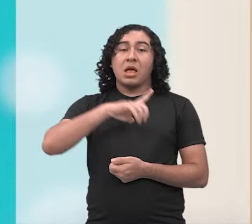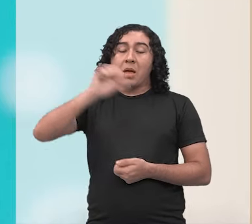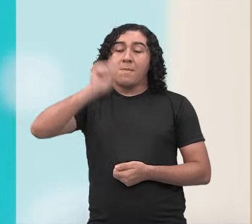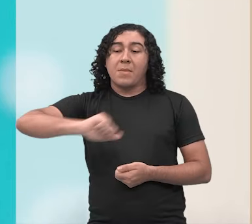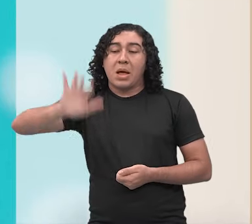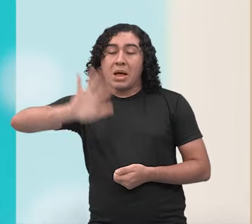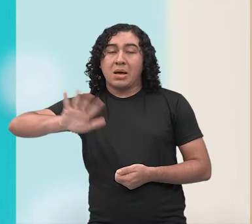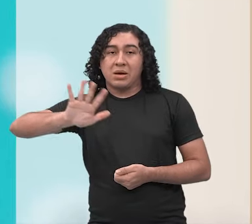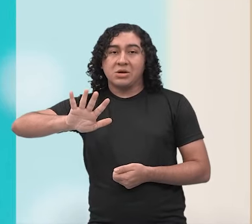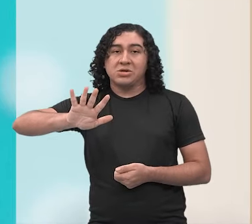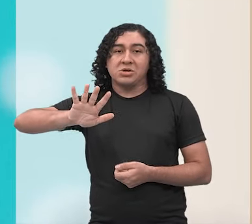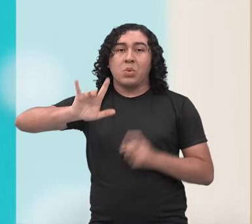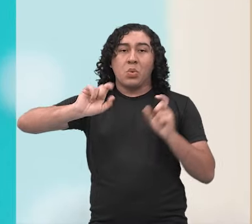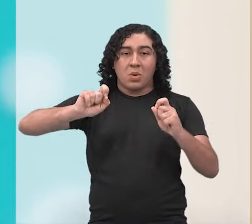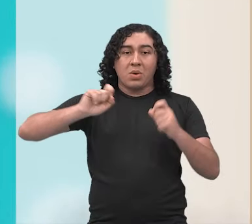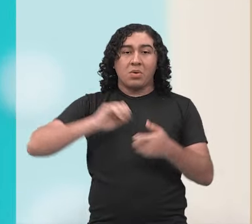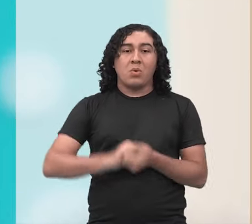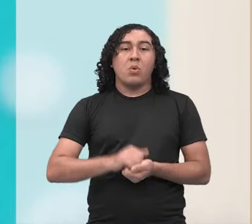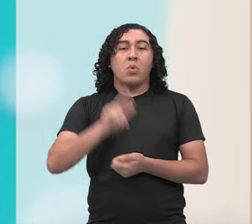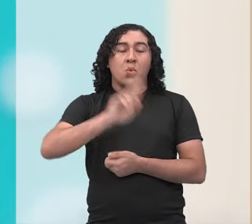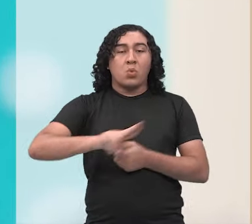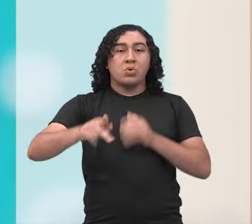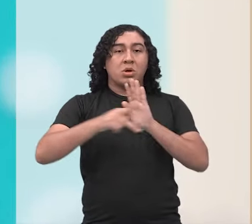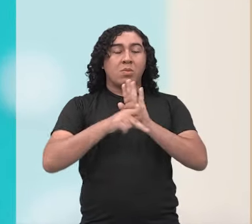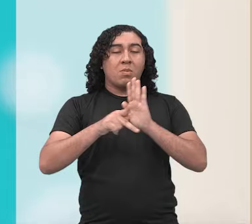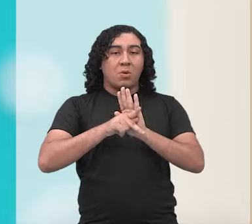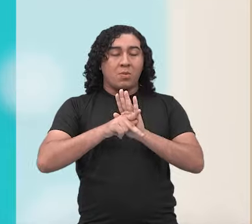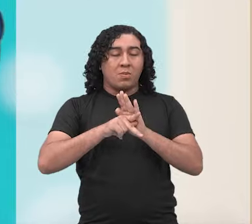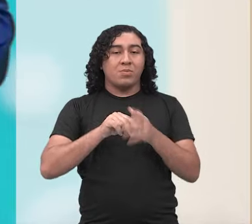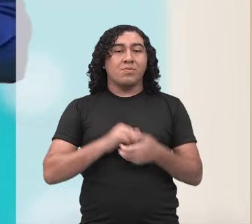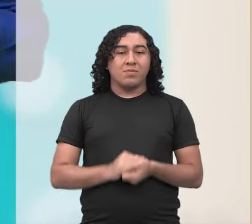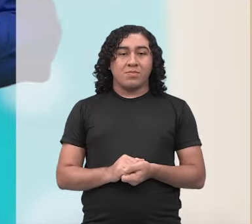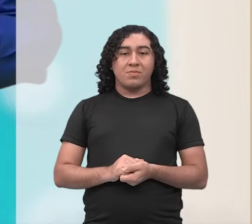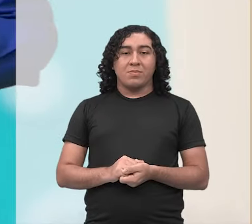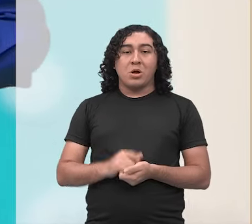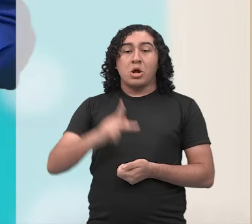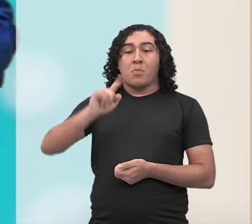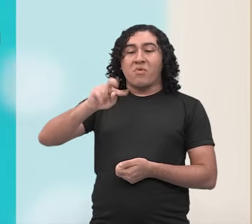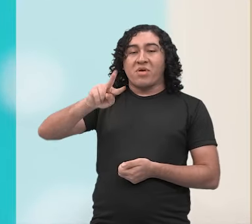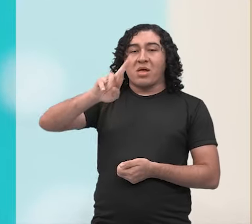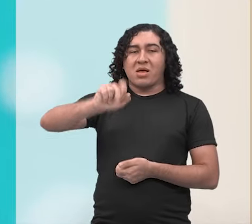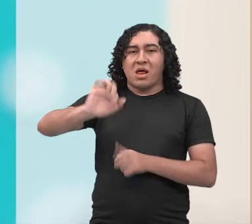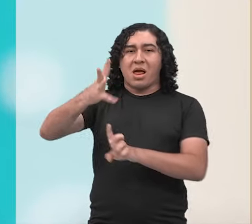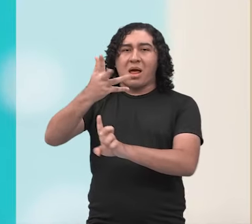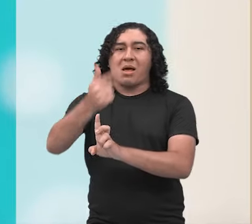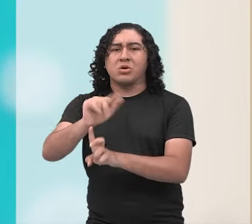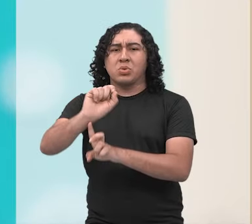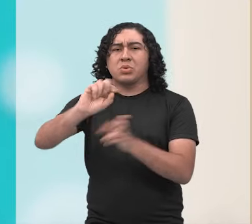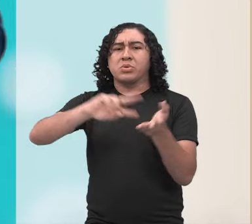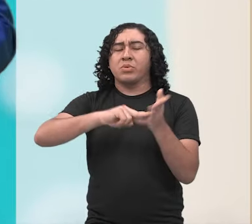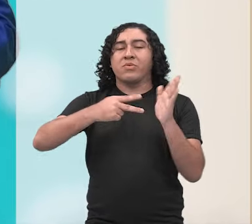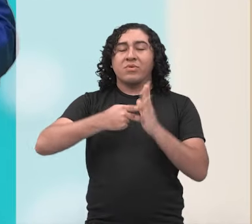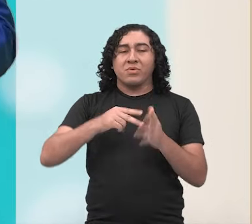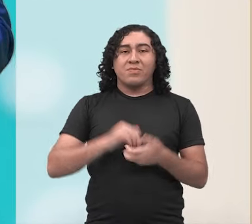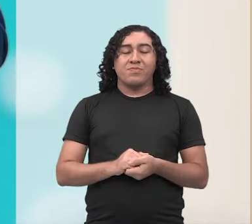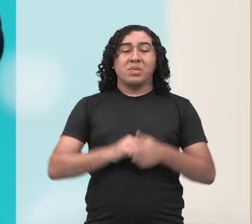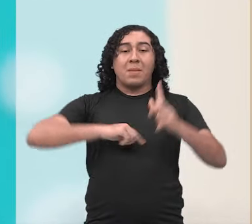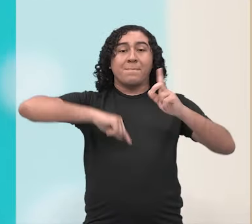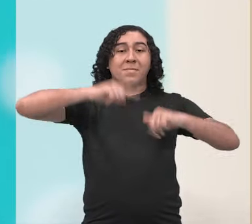Marat, e ele trabalha com a arte povera. O que é a arte povera? A arte povera são